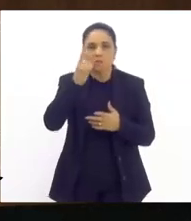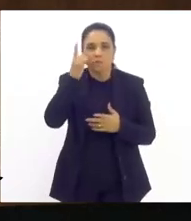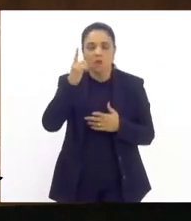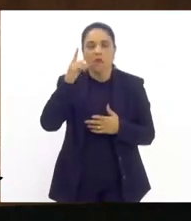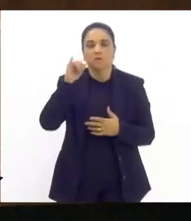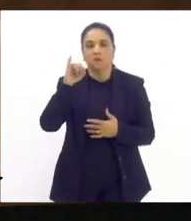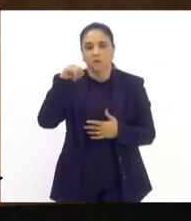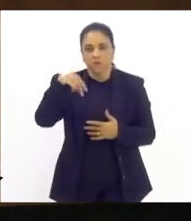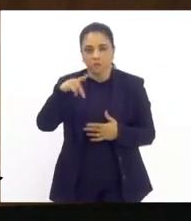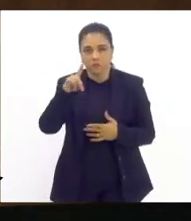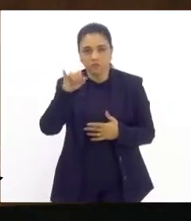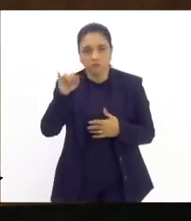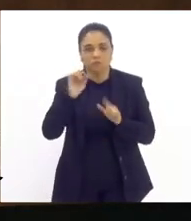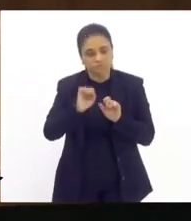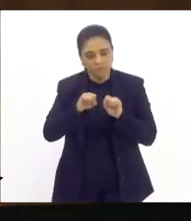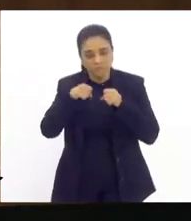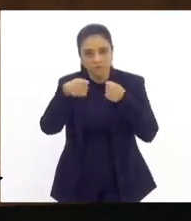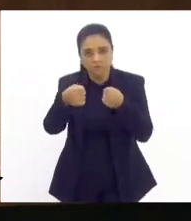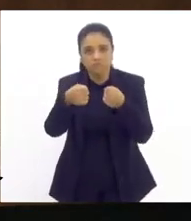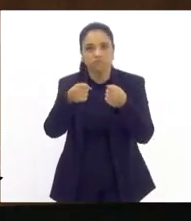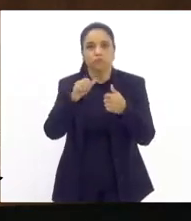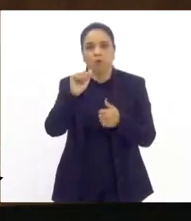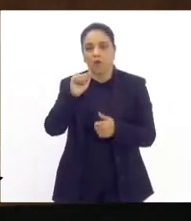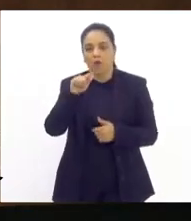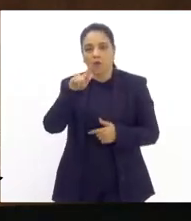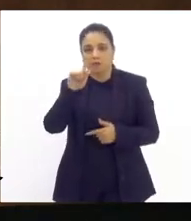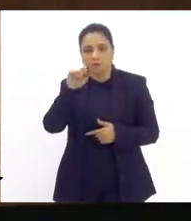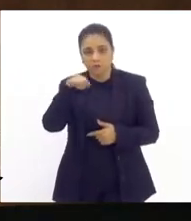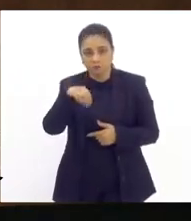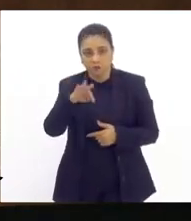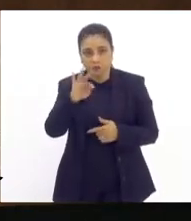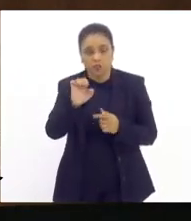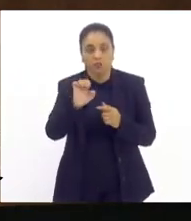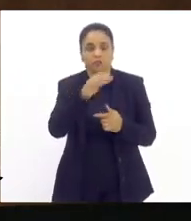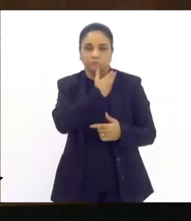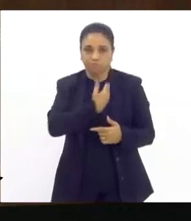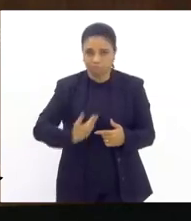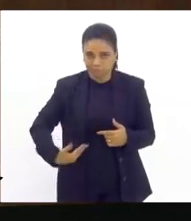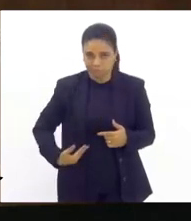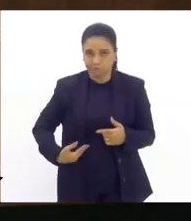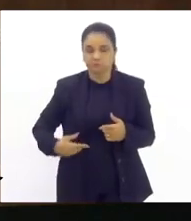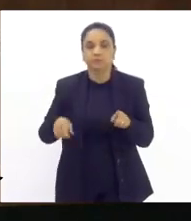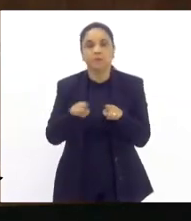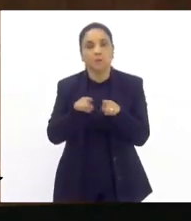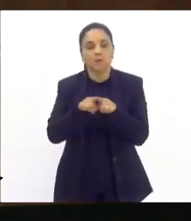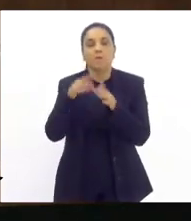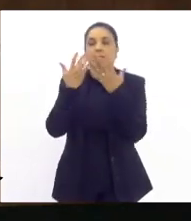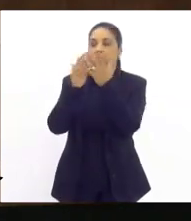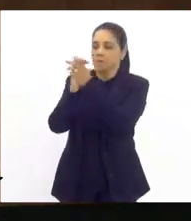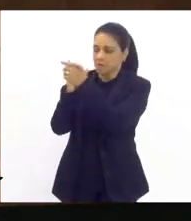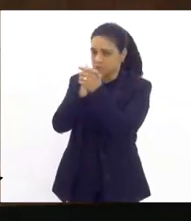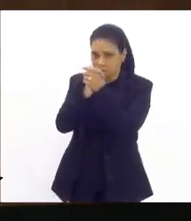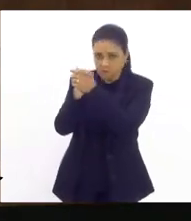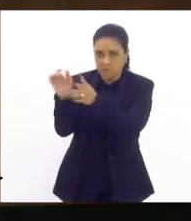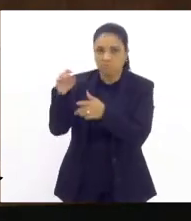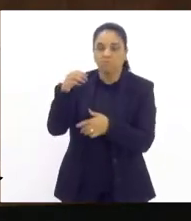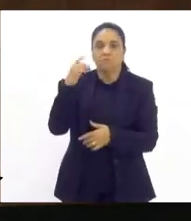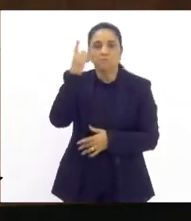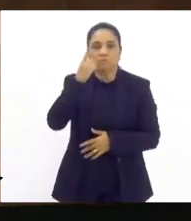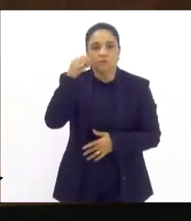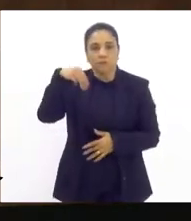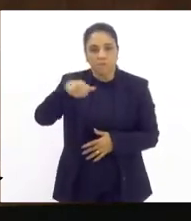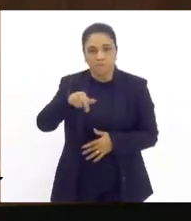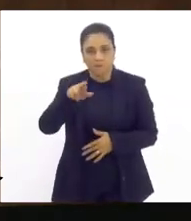defesa das nossas tropas a defesa Incondicional do agente de segurança pública na ponta e também parabenizando a deputada Marta pela gentileza e pelo respeito